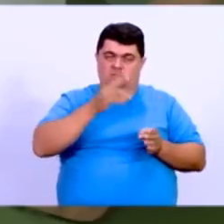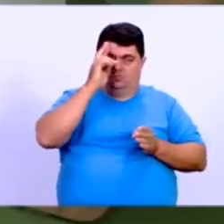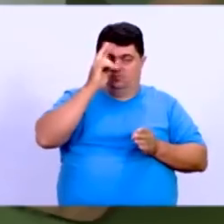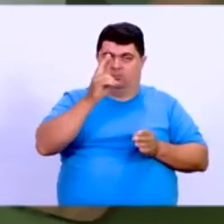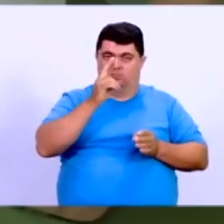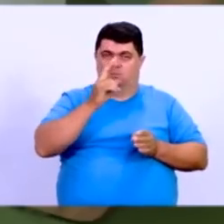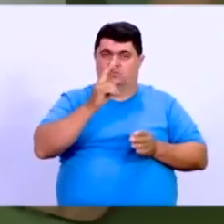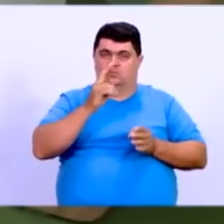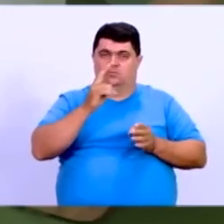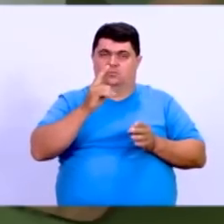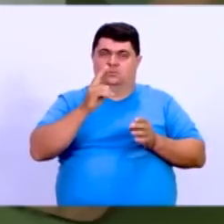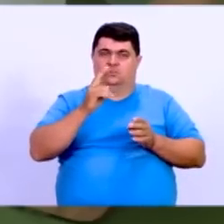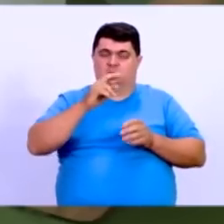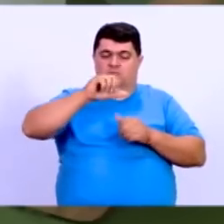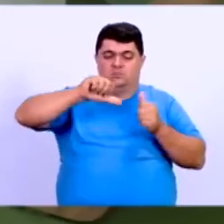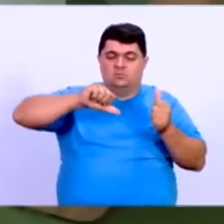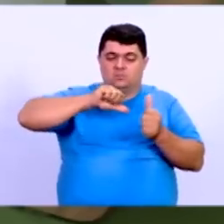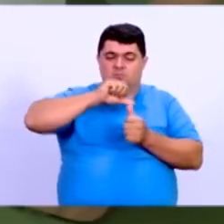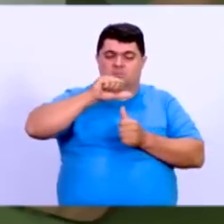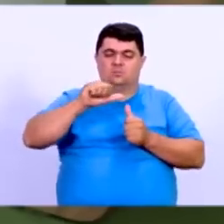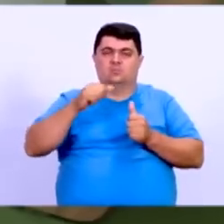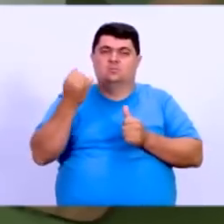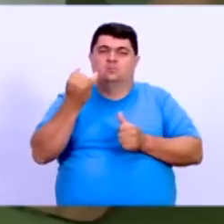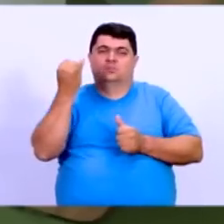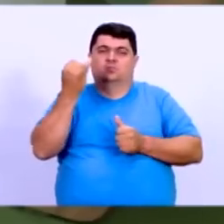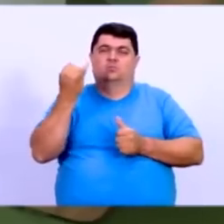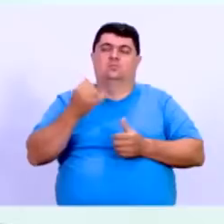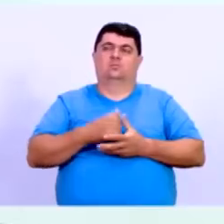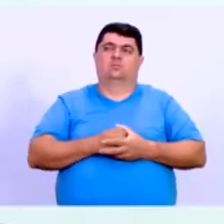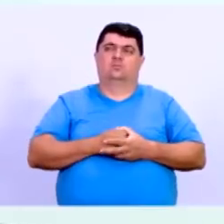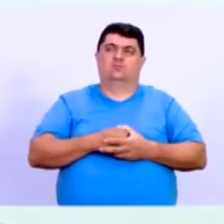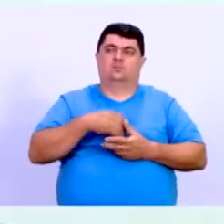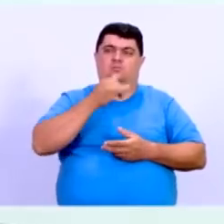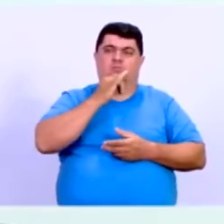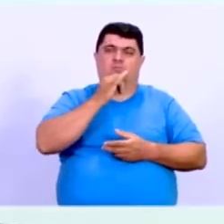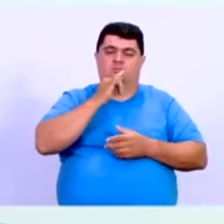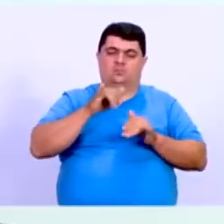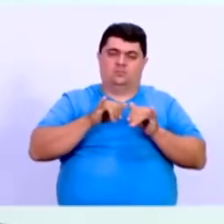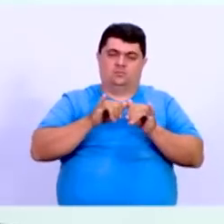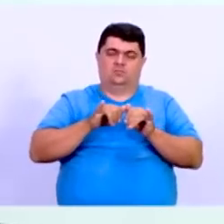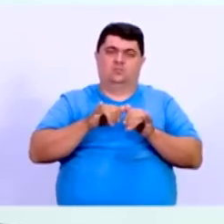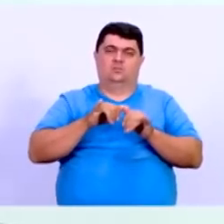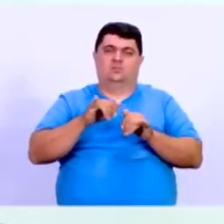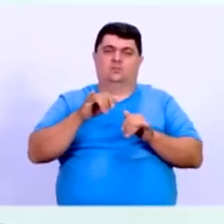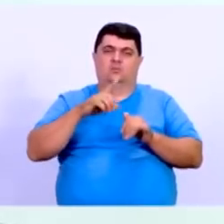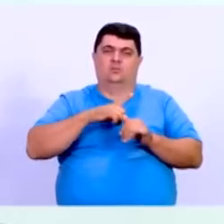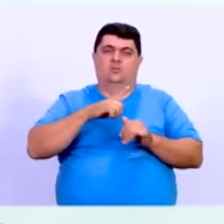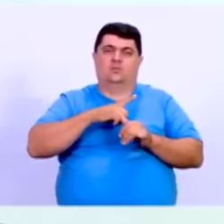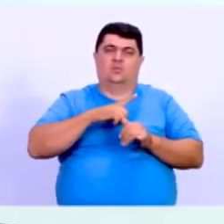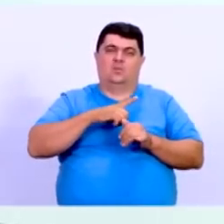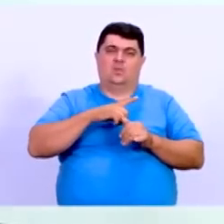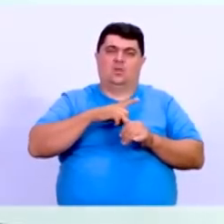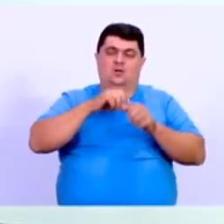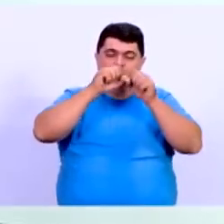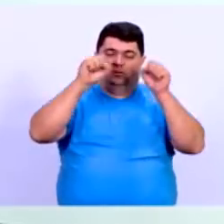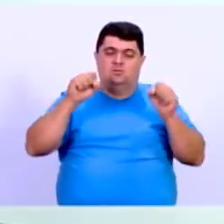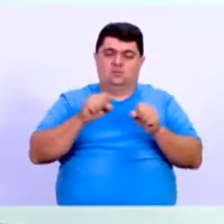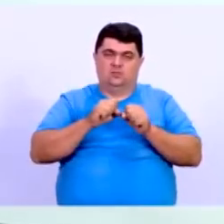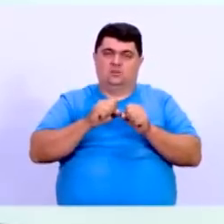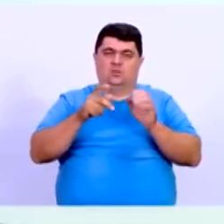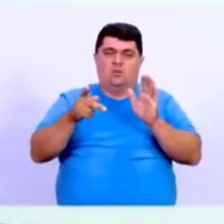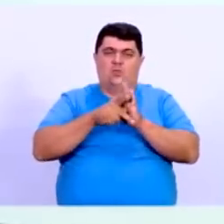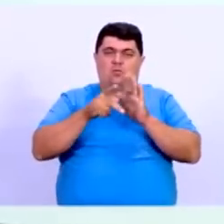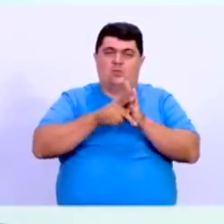de redundância e as características que precisa ter. Verdade. Esse exemplo que o professor deu aí do mercado, pessoal, né, nós chamamos ali de um sistema de automação comercial,